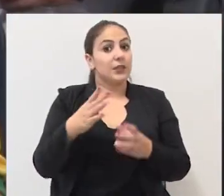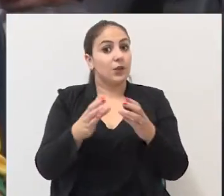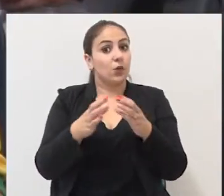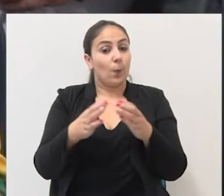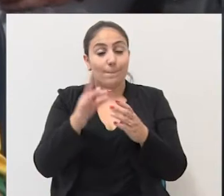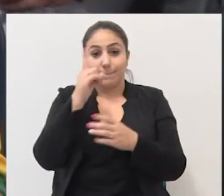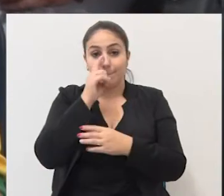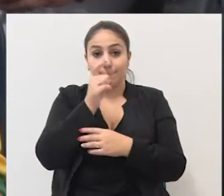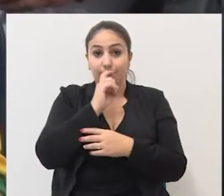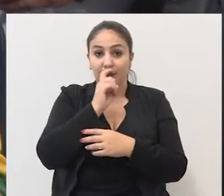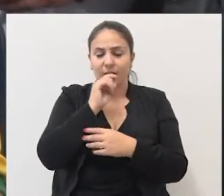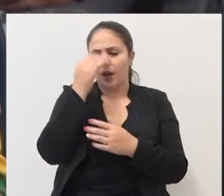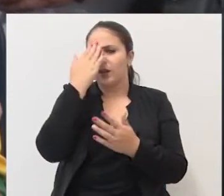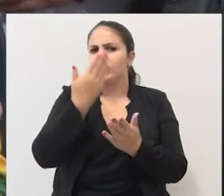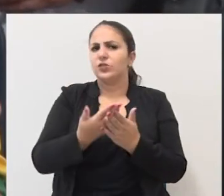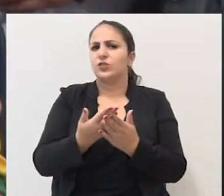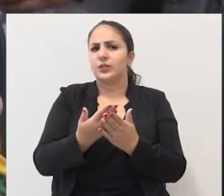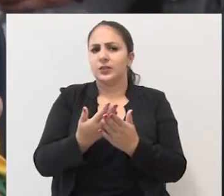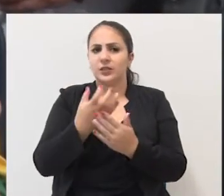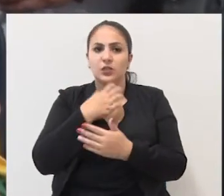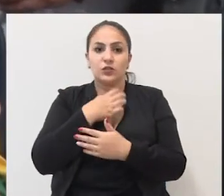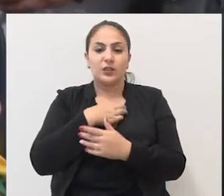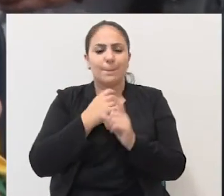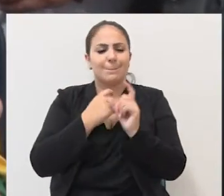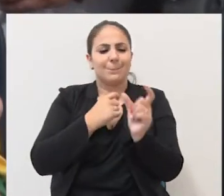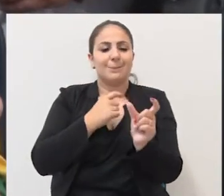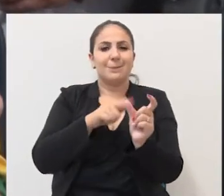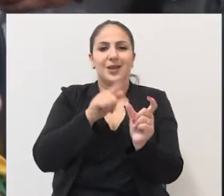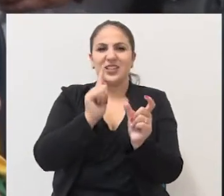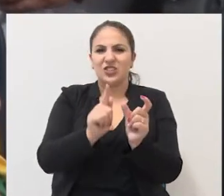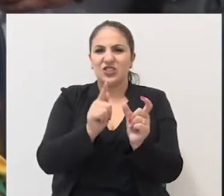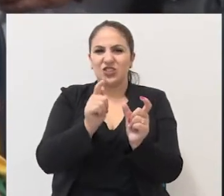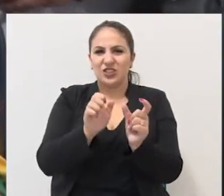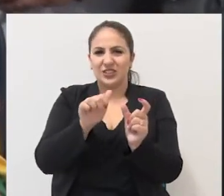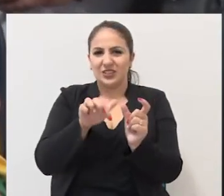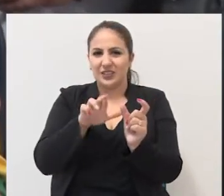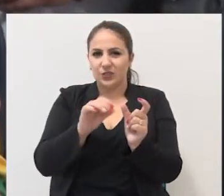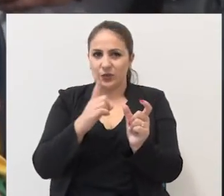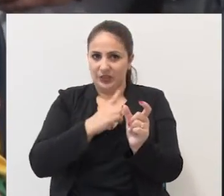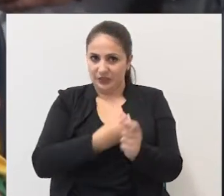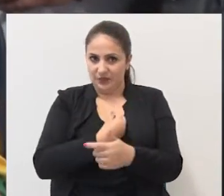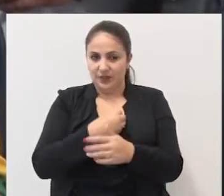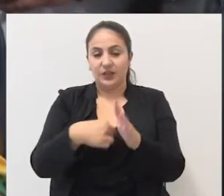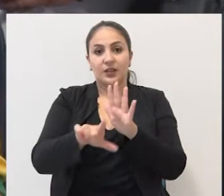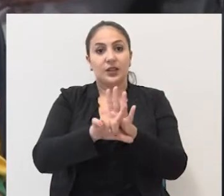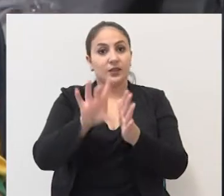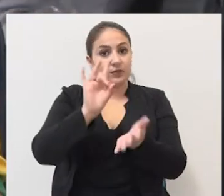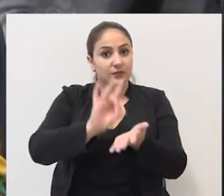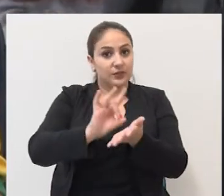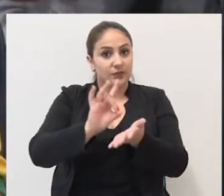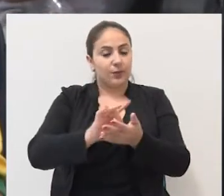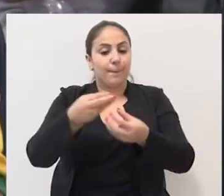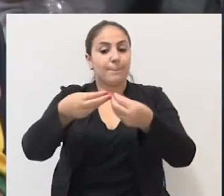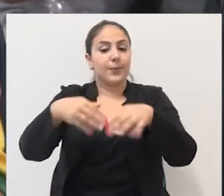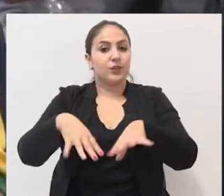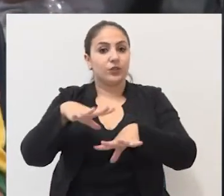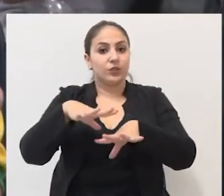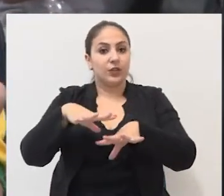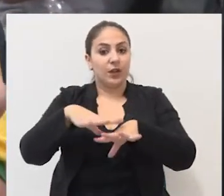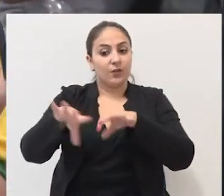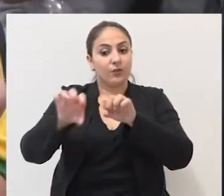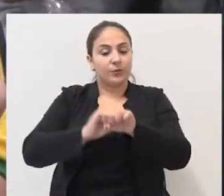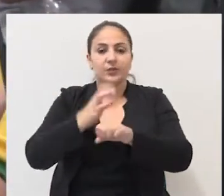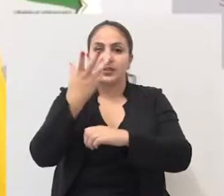Este grupo de pais acredita que a maneira como a palavra gênero está expressa na lei atual prejudica a formação